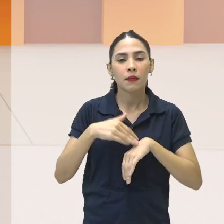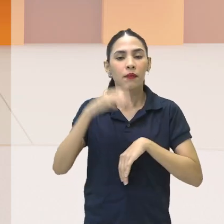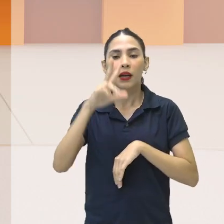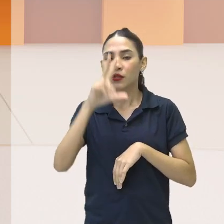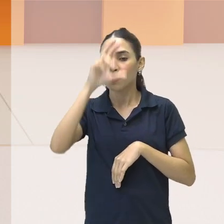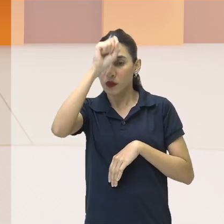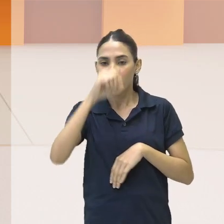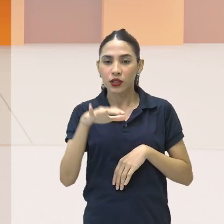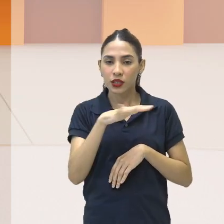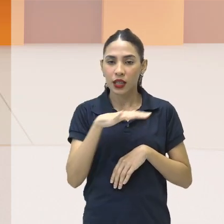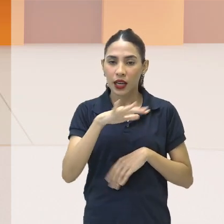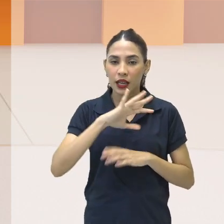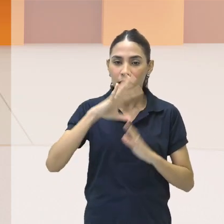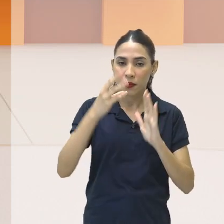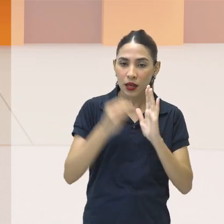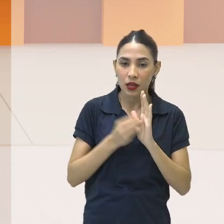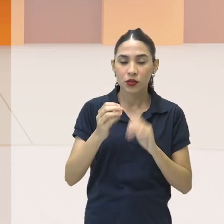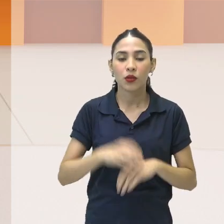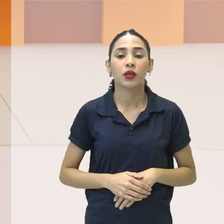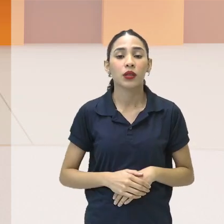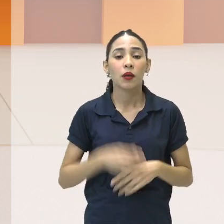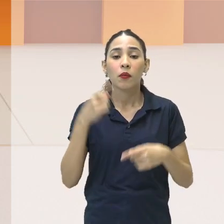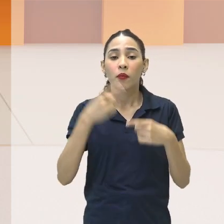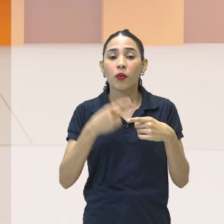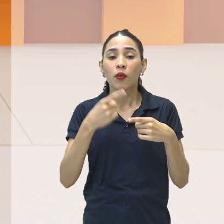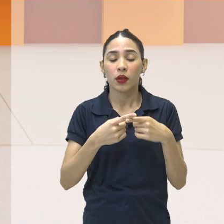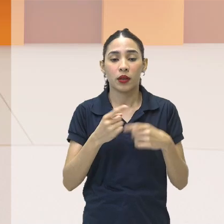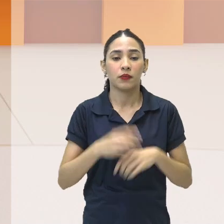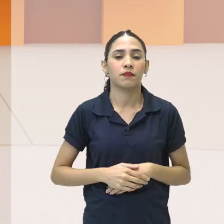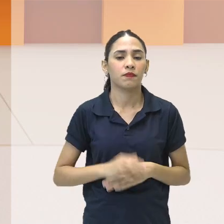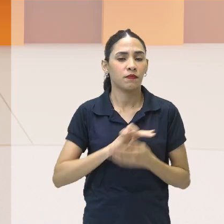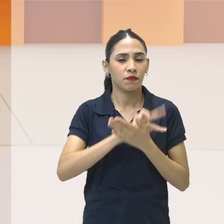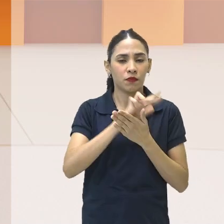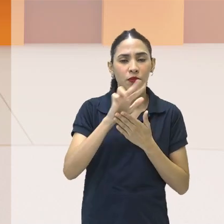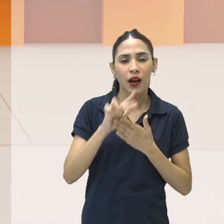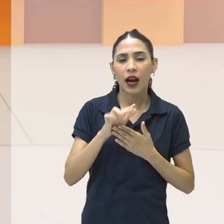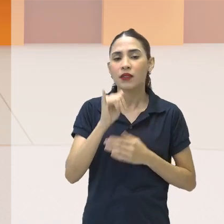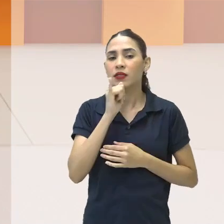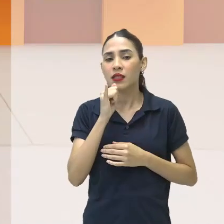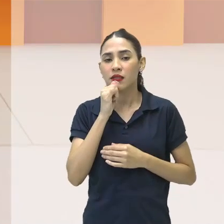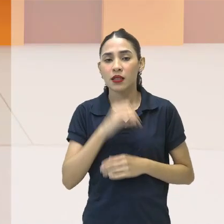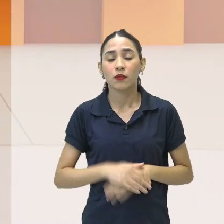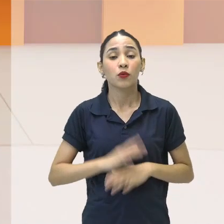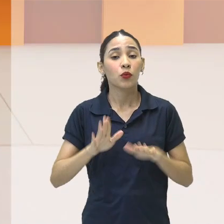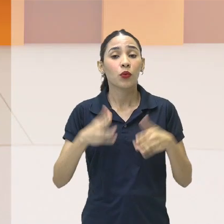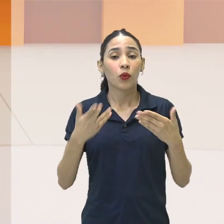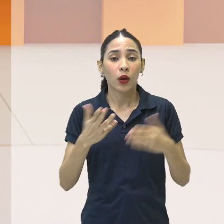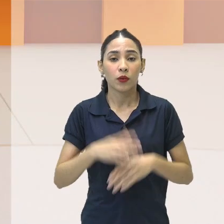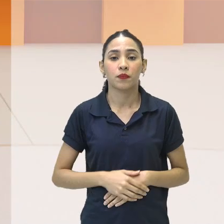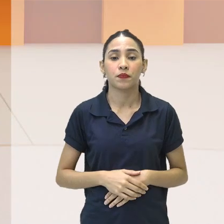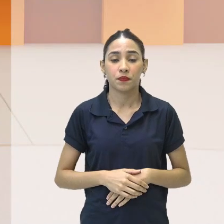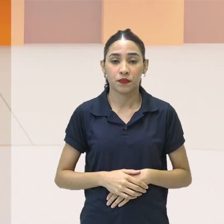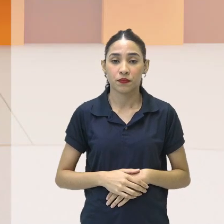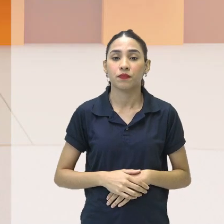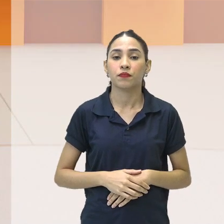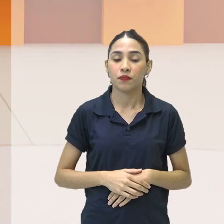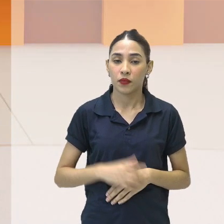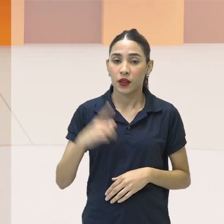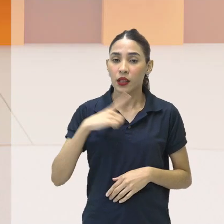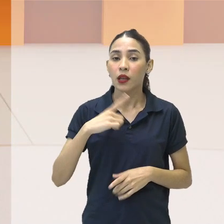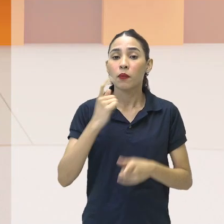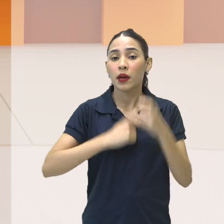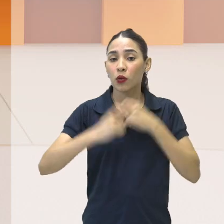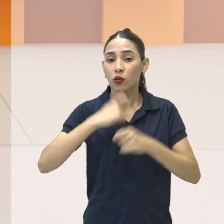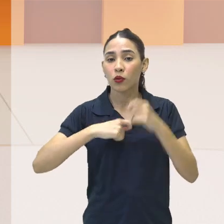mais presente na região amazônica devido a diversos fatores. E que fatores são esses? Nós temos uma